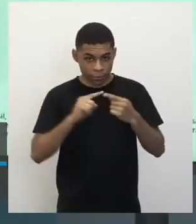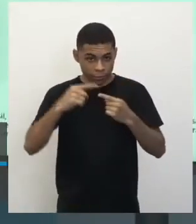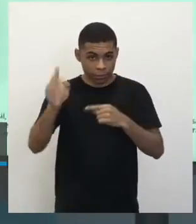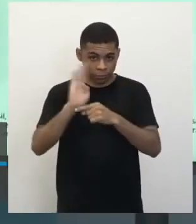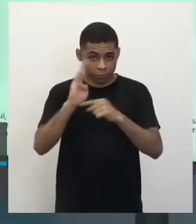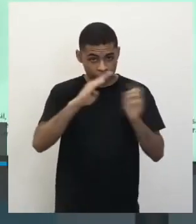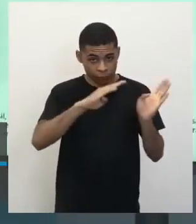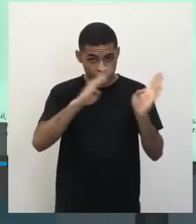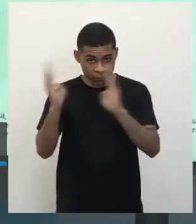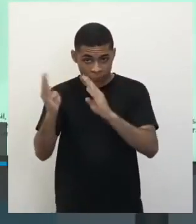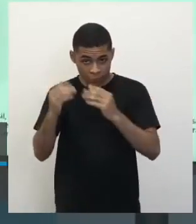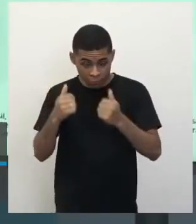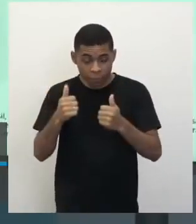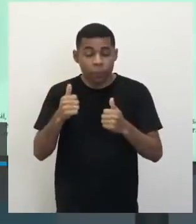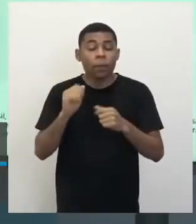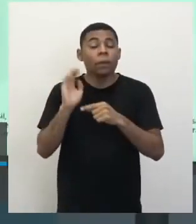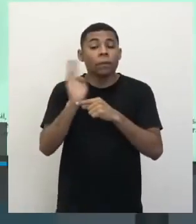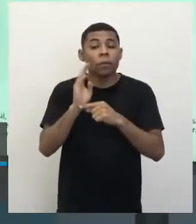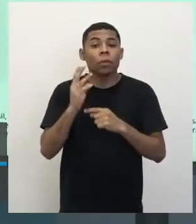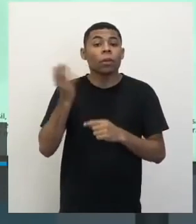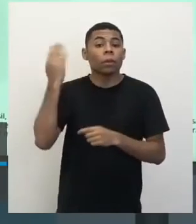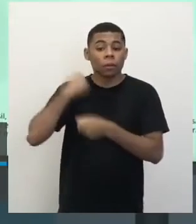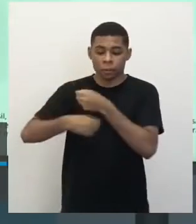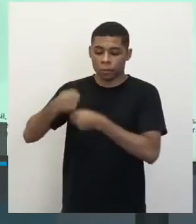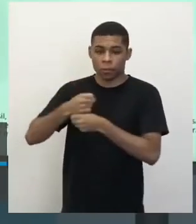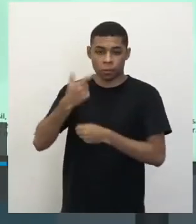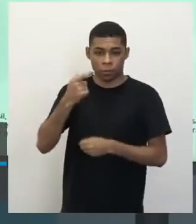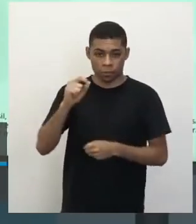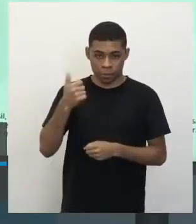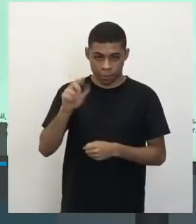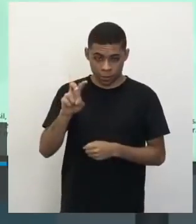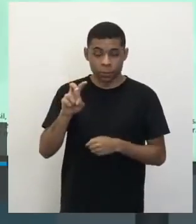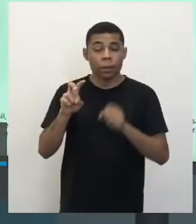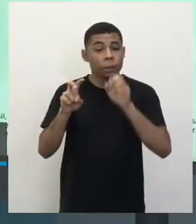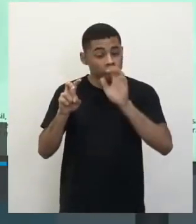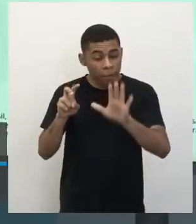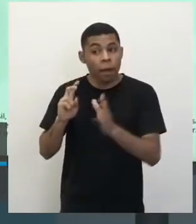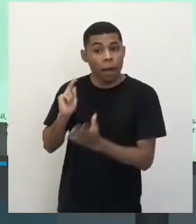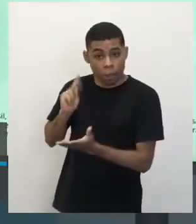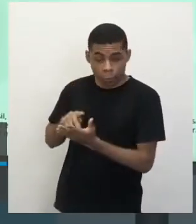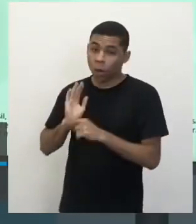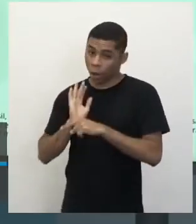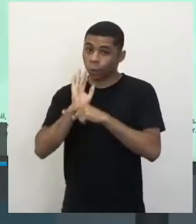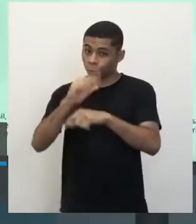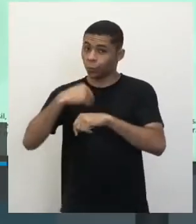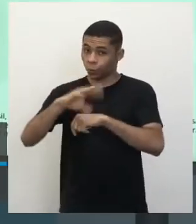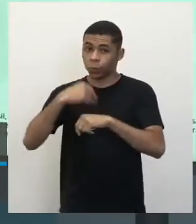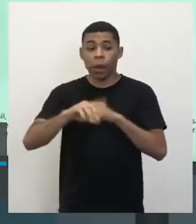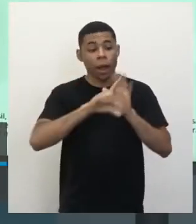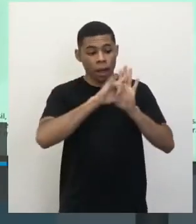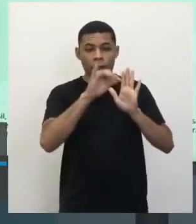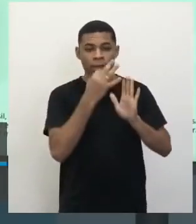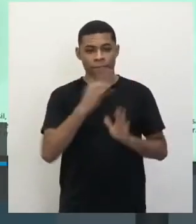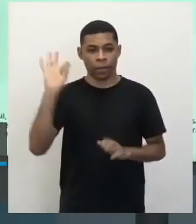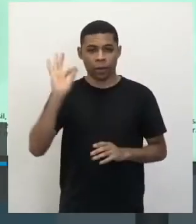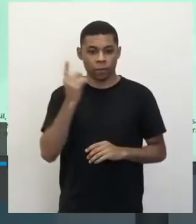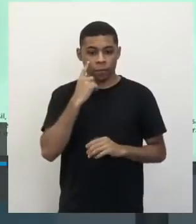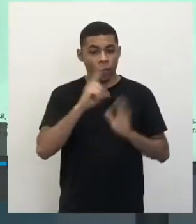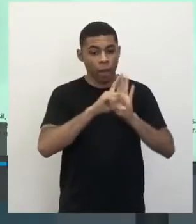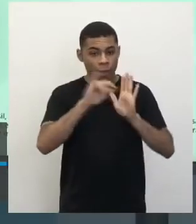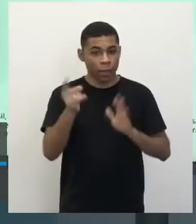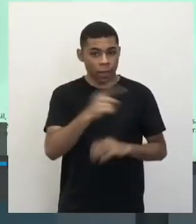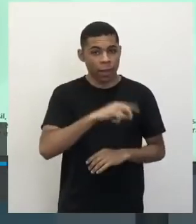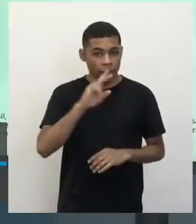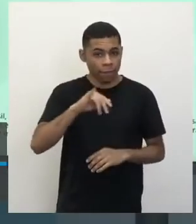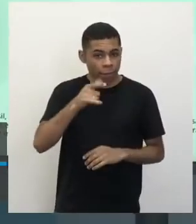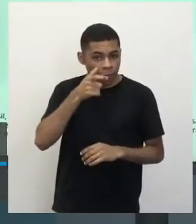vamos assistir um vídeo, esse vídeo é de 2015, mas ele é atual e auxilia uma lei federal. Então, uma lei que nós vamos